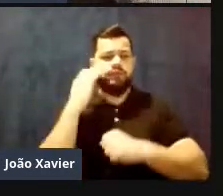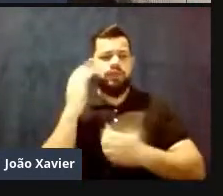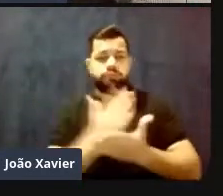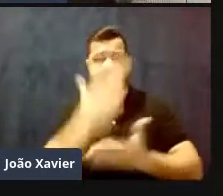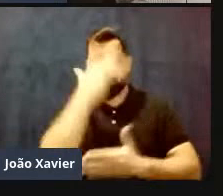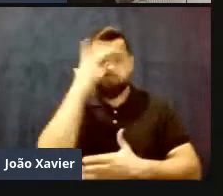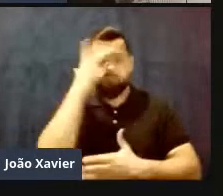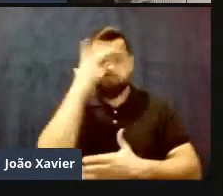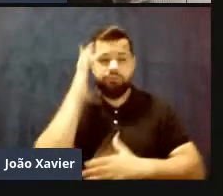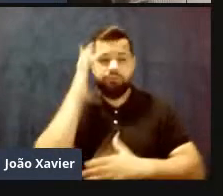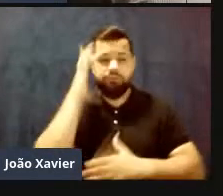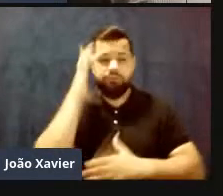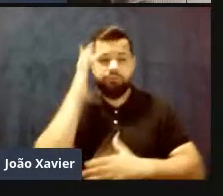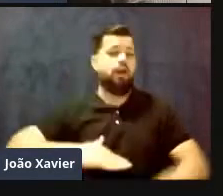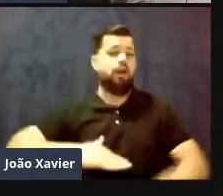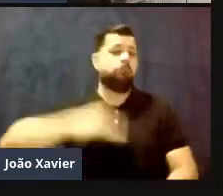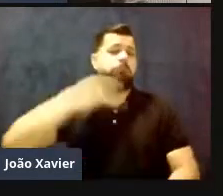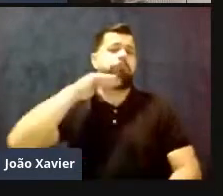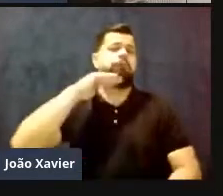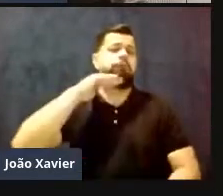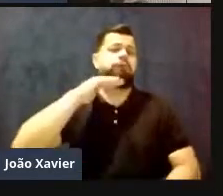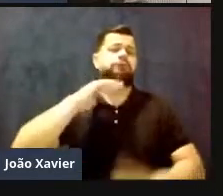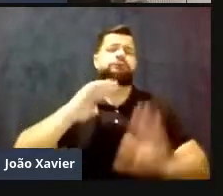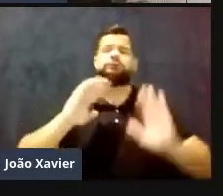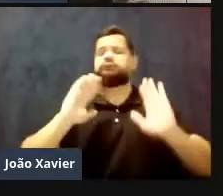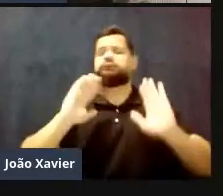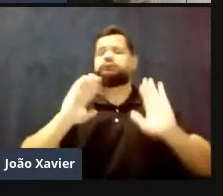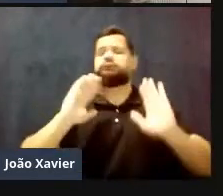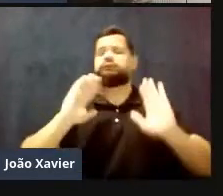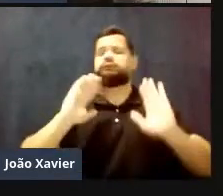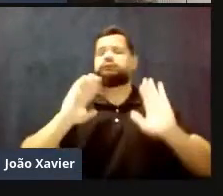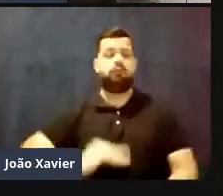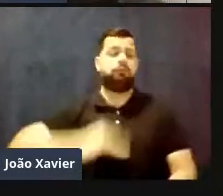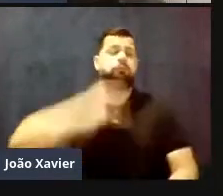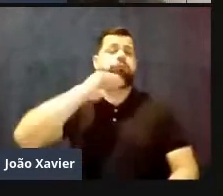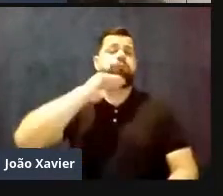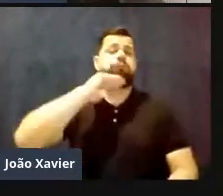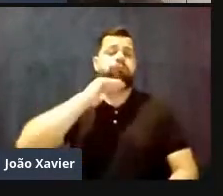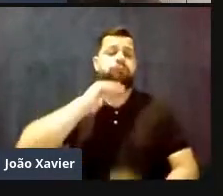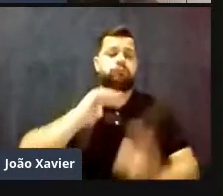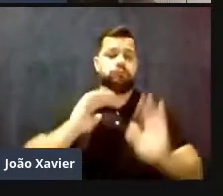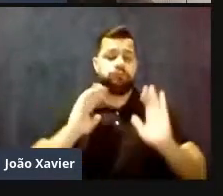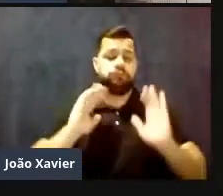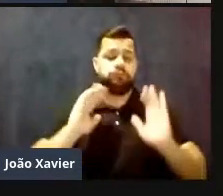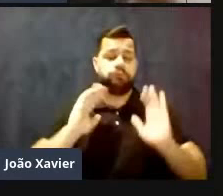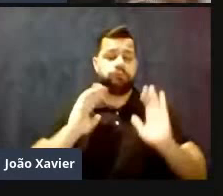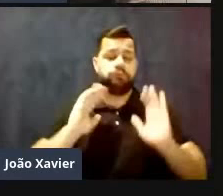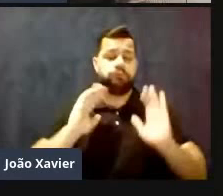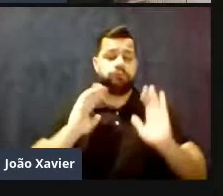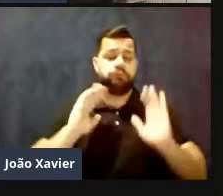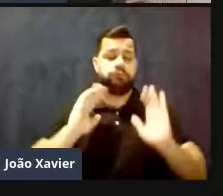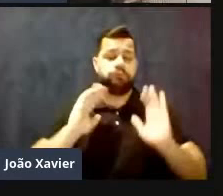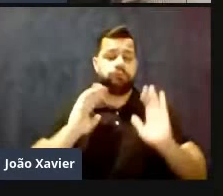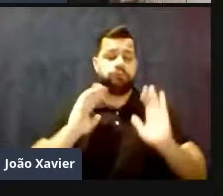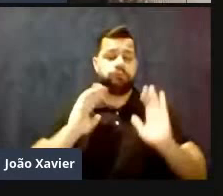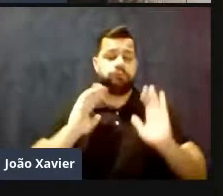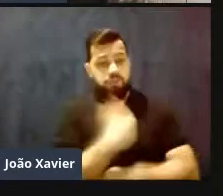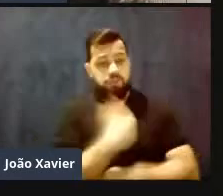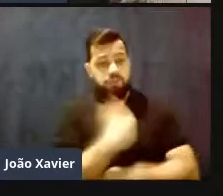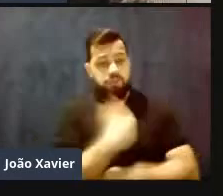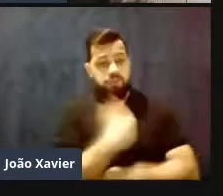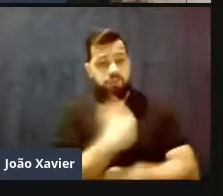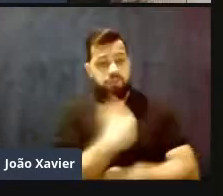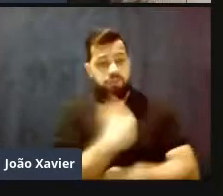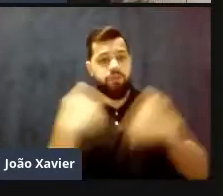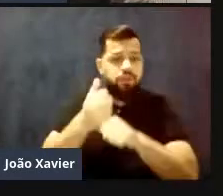pandemia, ela já enjoou, na verdade, esse contexto. Mas é interessante a gente fazer uma recapitulação para a gente conseguir entender quando começamos, aonde